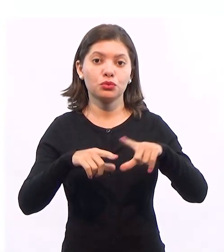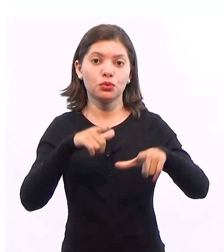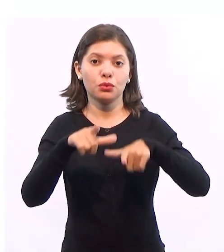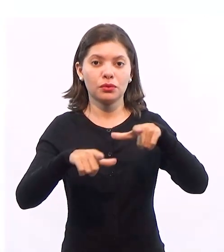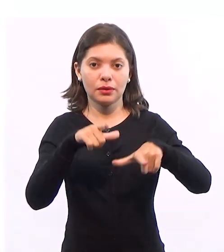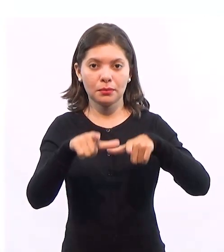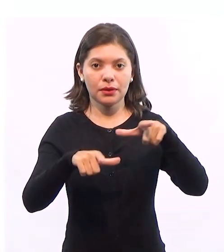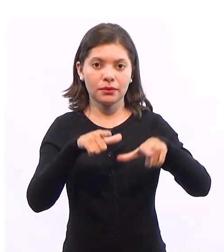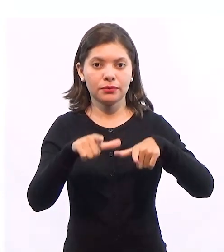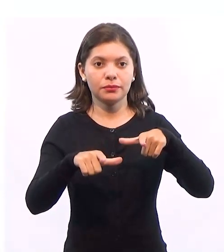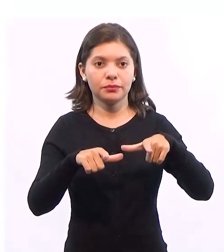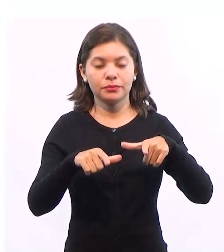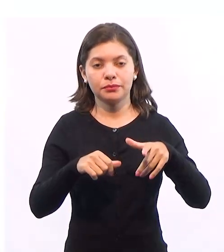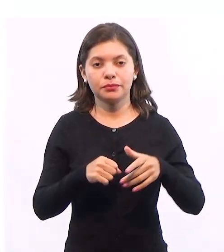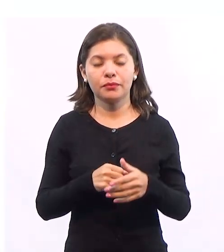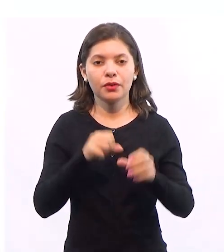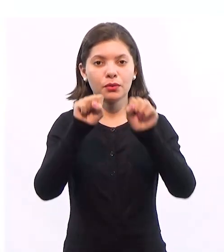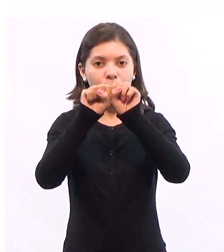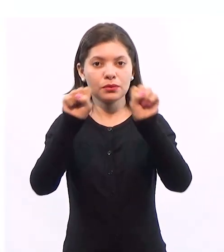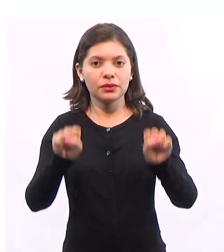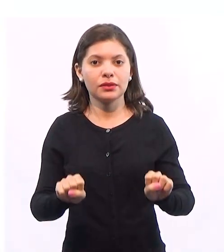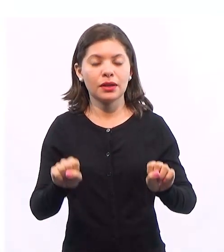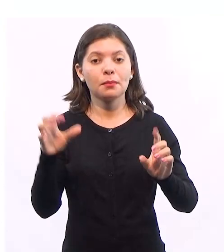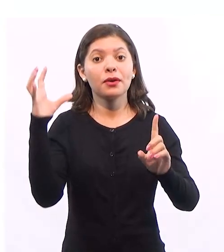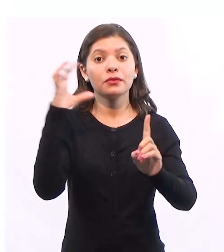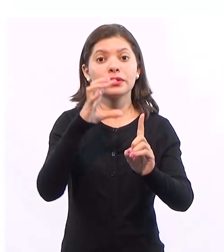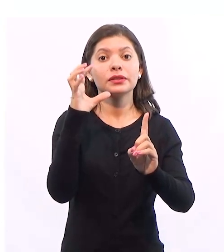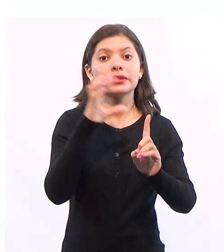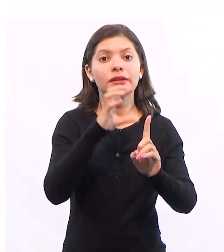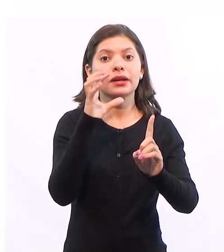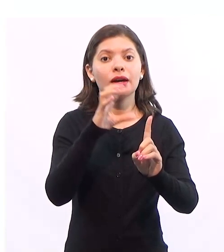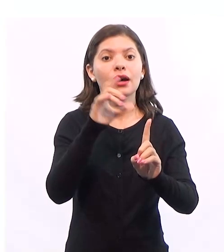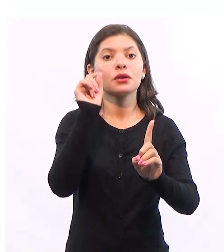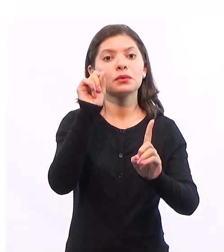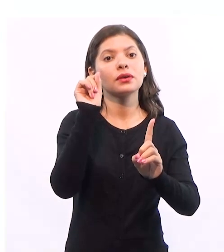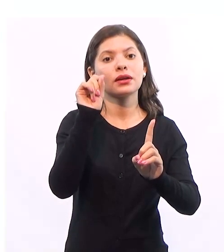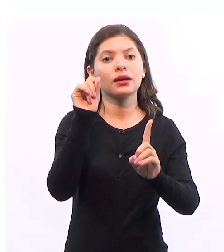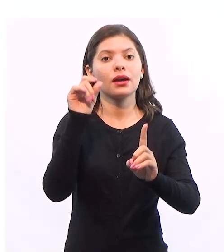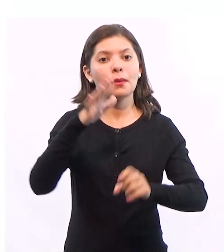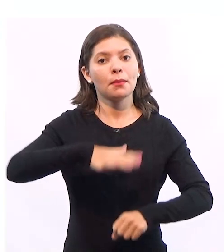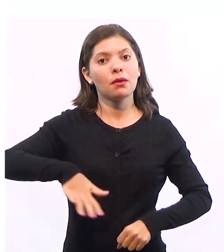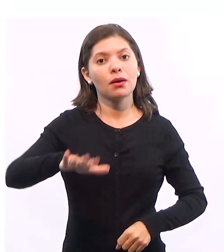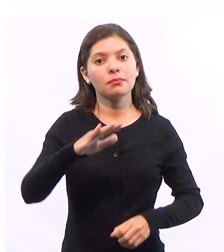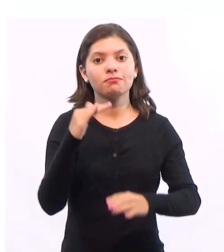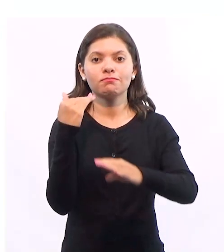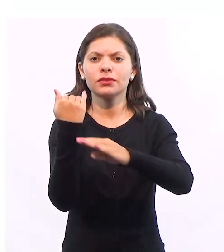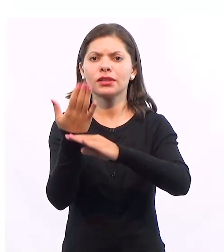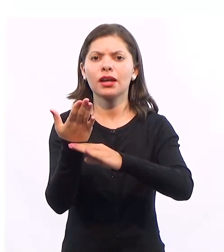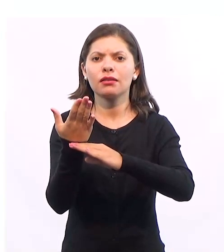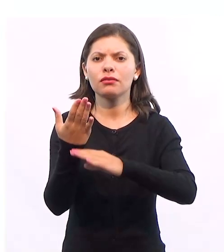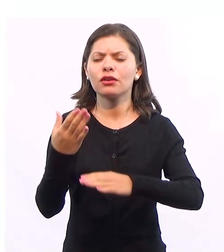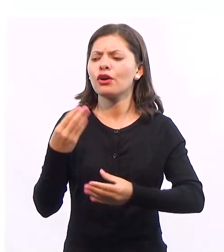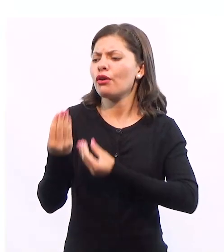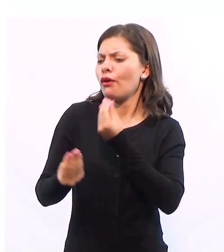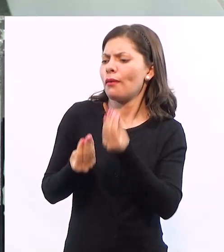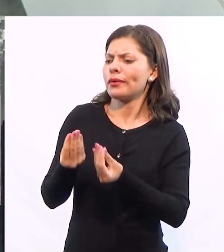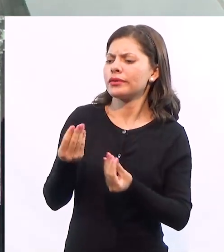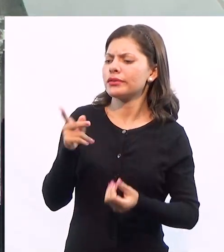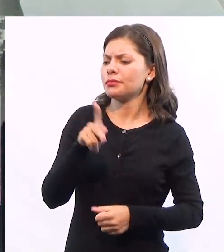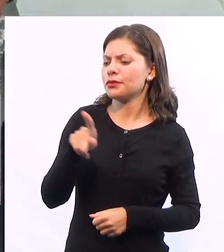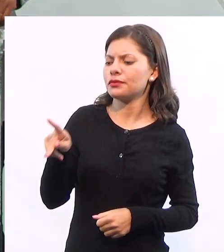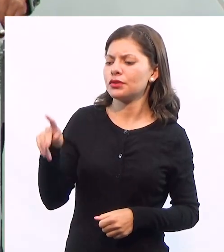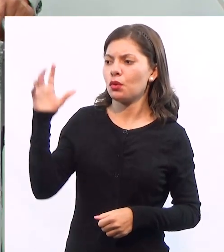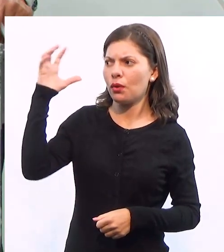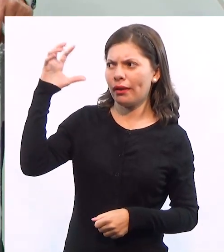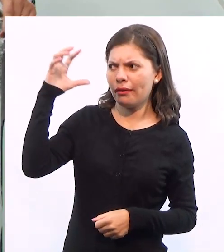a organização e seu sistema, e esse sistema ele é influenciado pelo ambiente externo. Como assim, professor? O